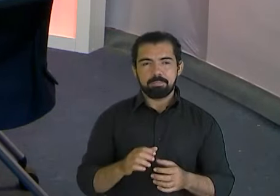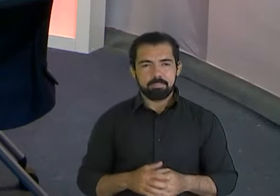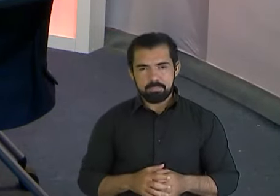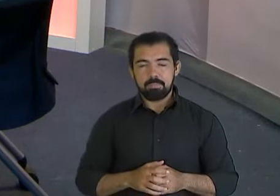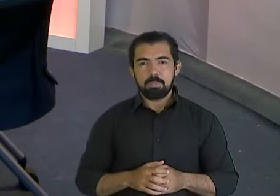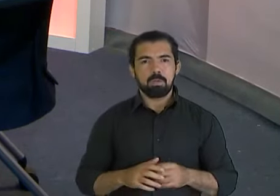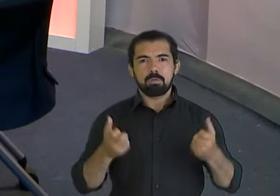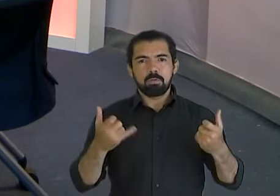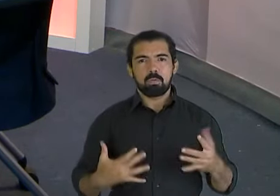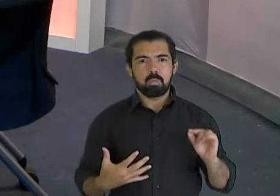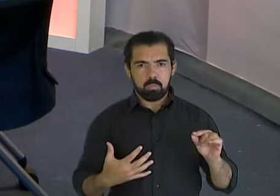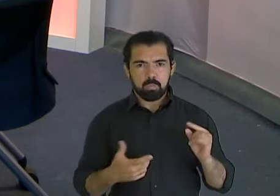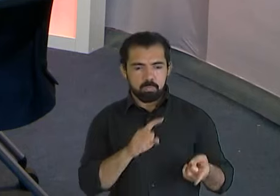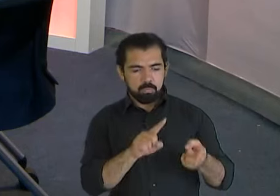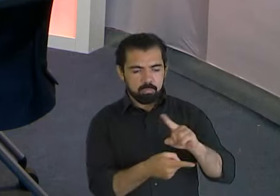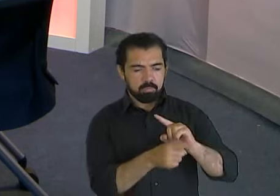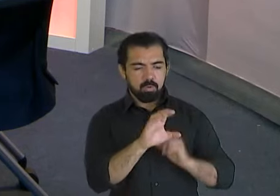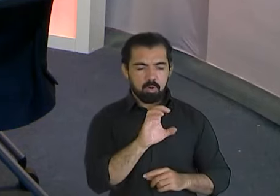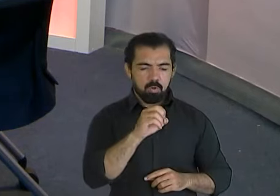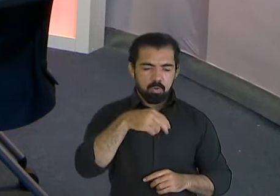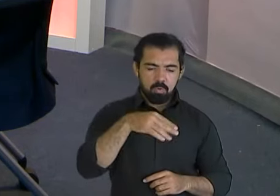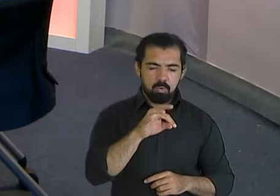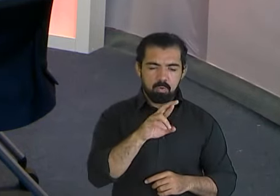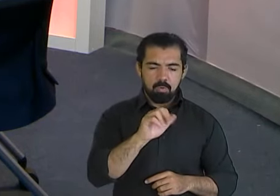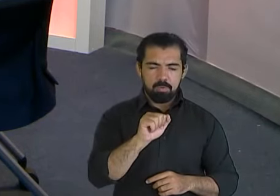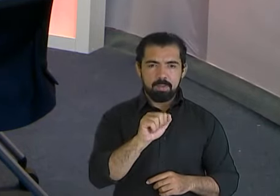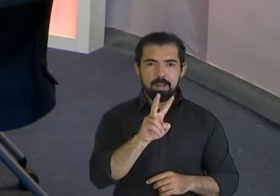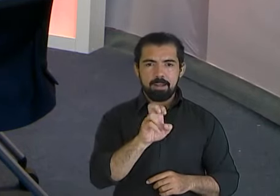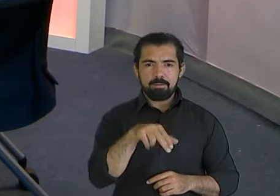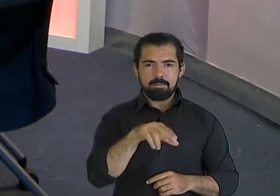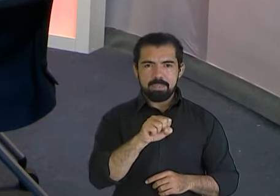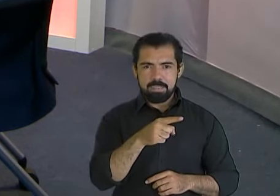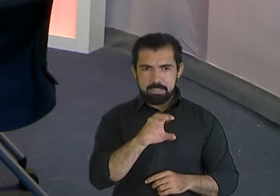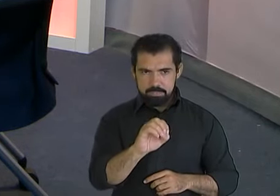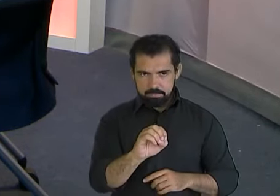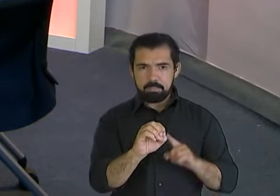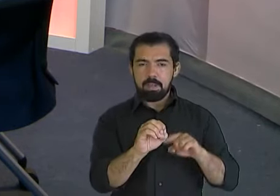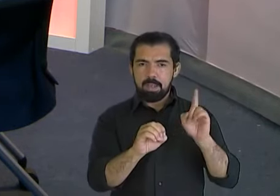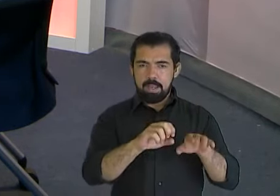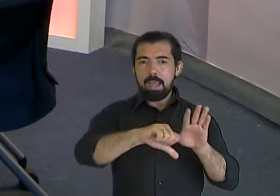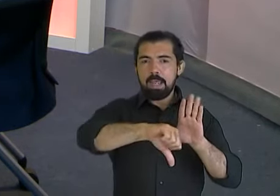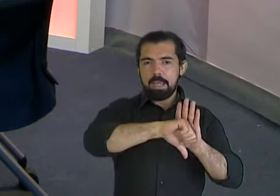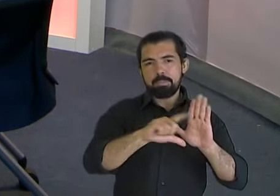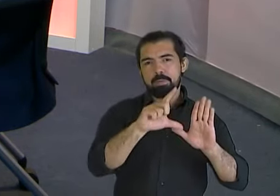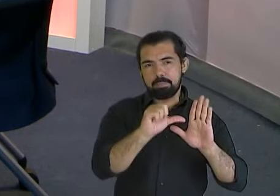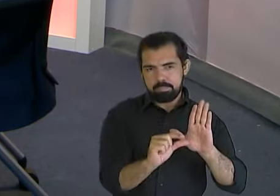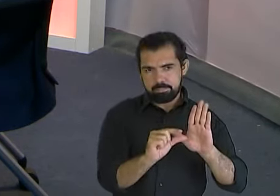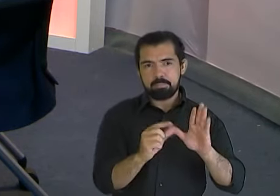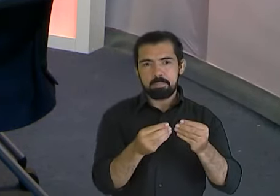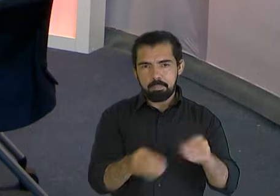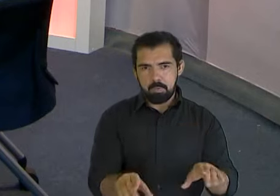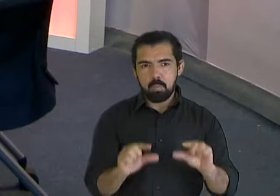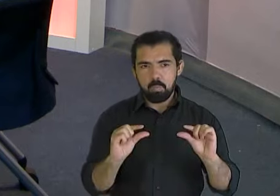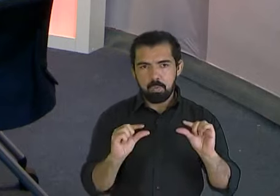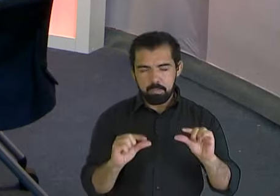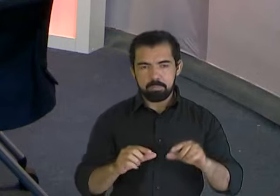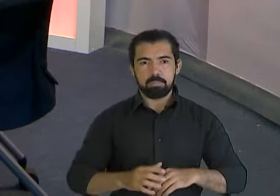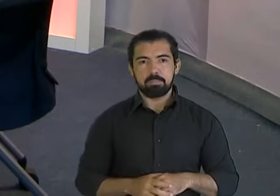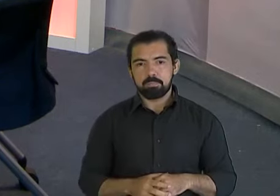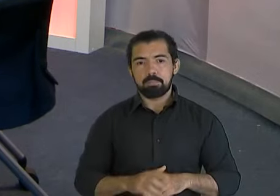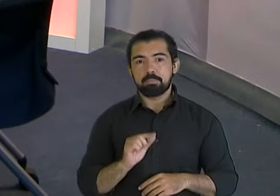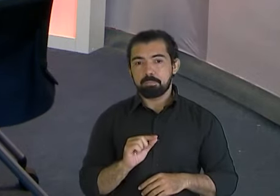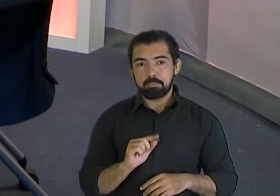a contravenção, ou seja, um crime de menor potencial ofensivo, para ficar mais fácil para aquele que nos assiste, que nos ouve, que é de